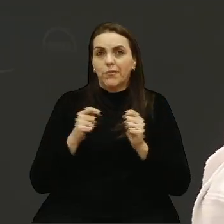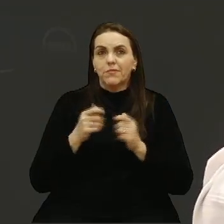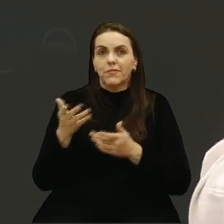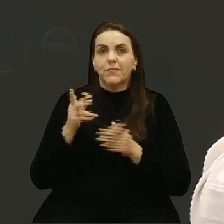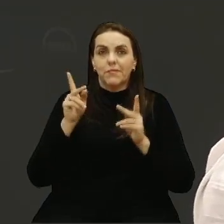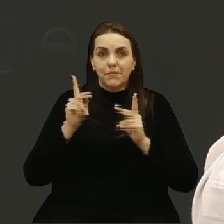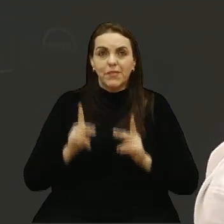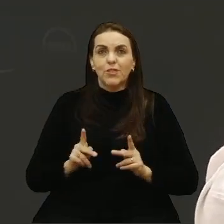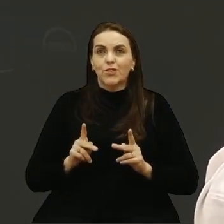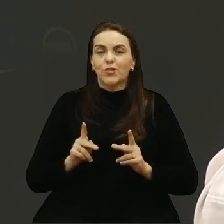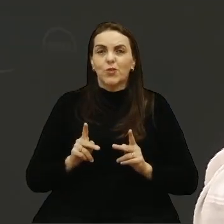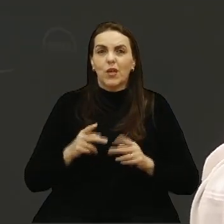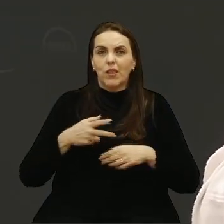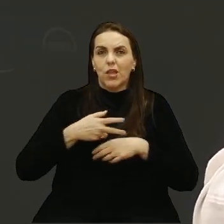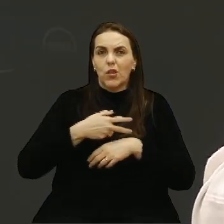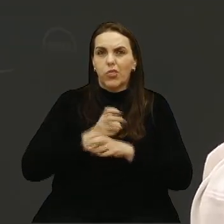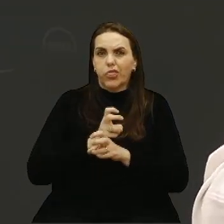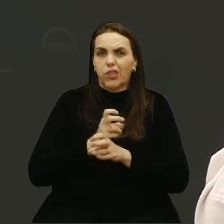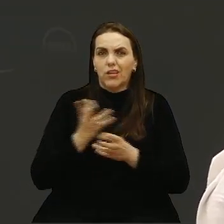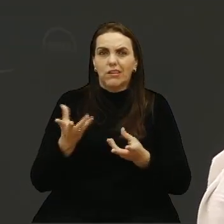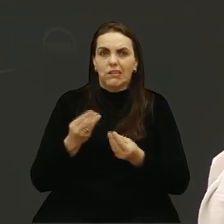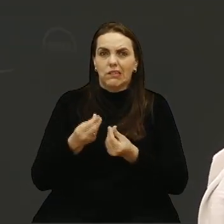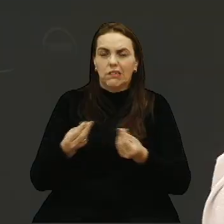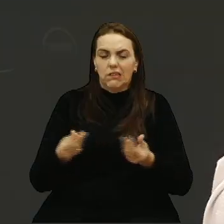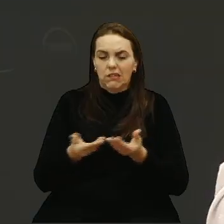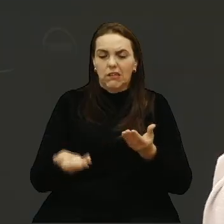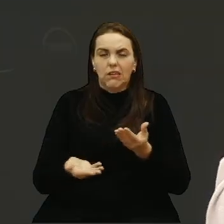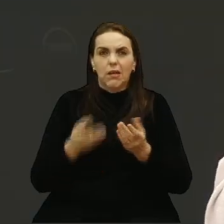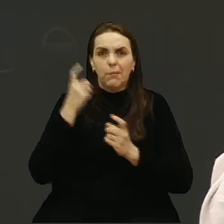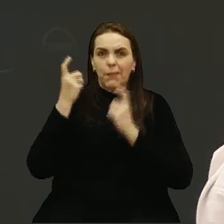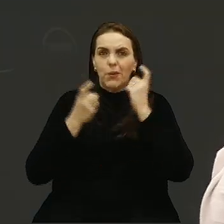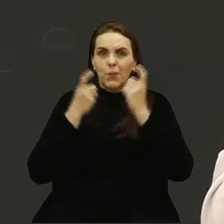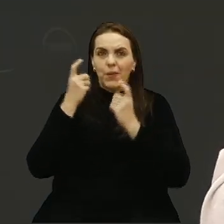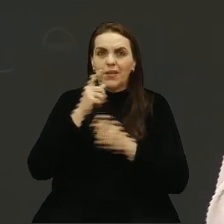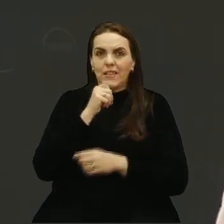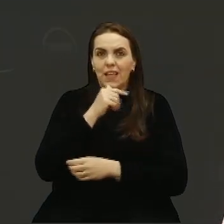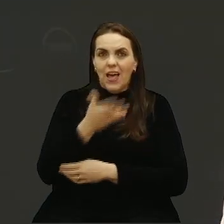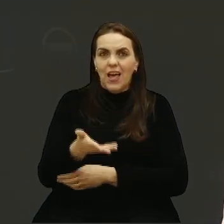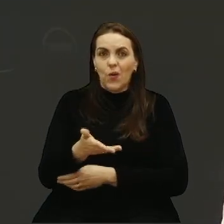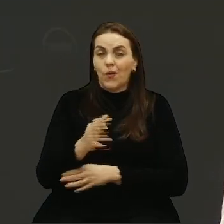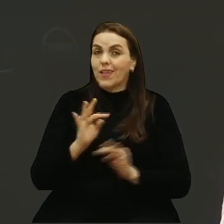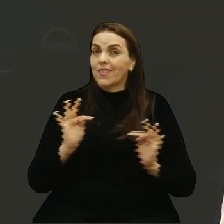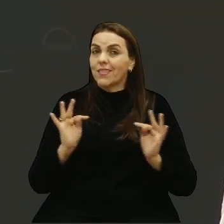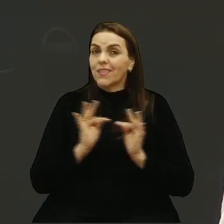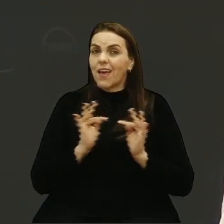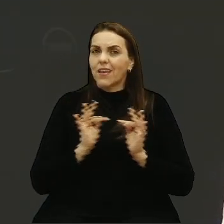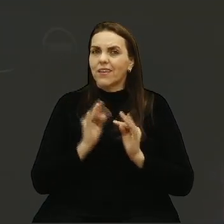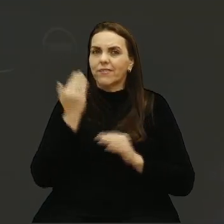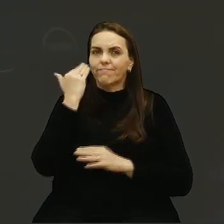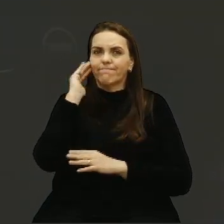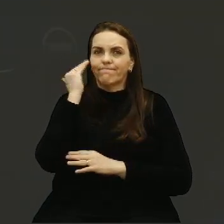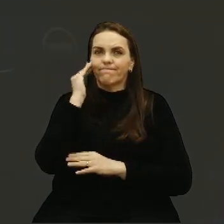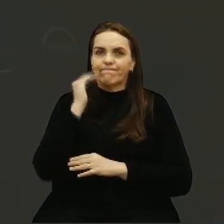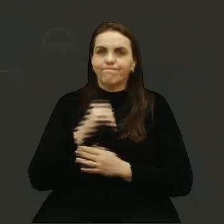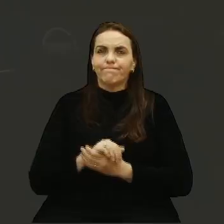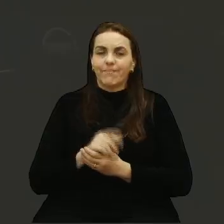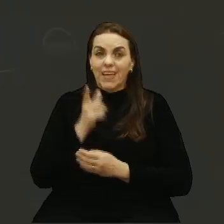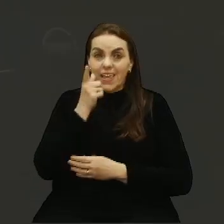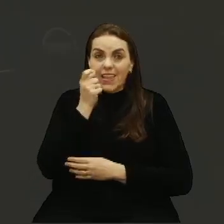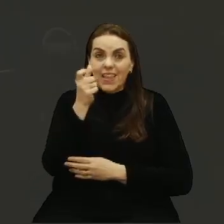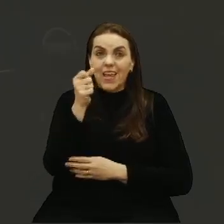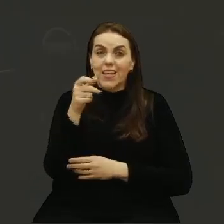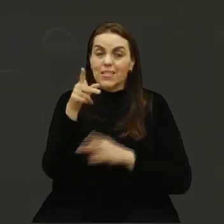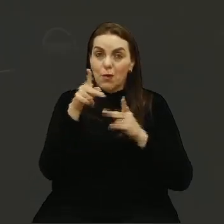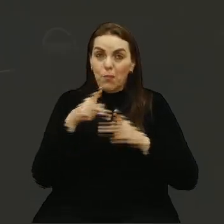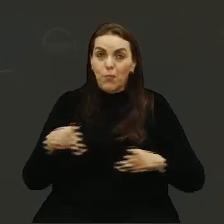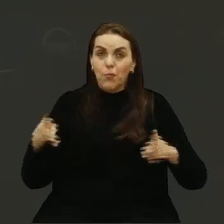uma contaminação da água que seja preocupante é não levar em consideração o técnico. O interesse tem que ser público e